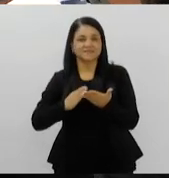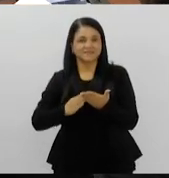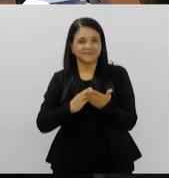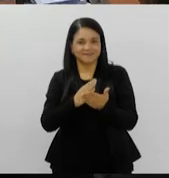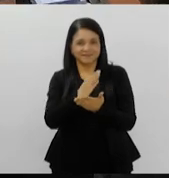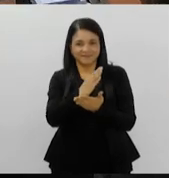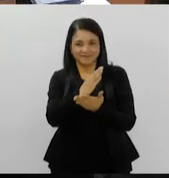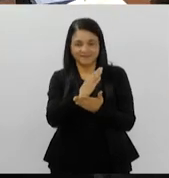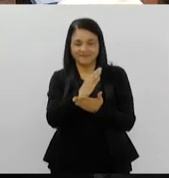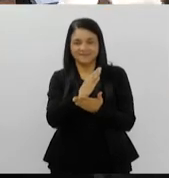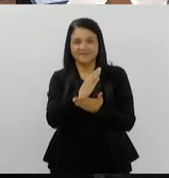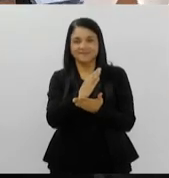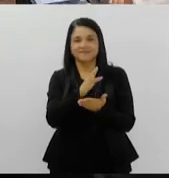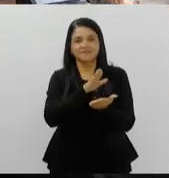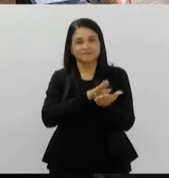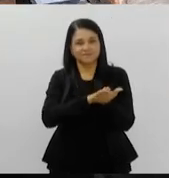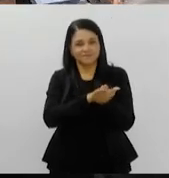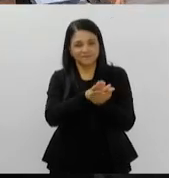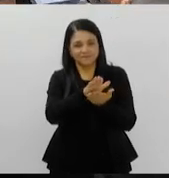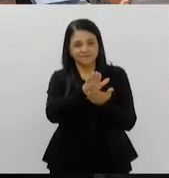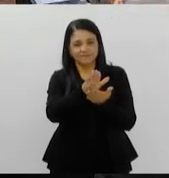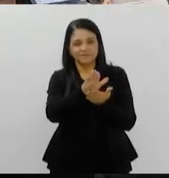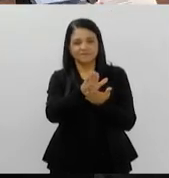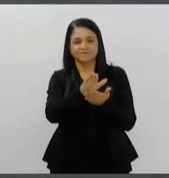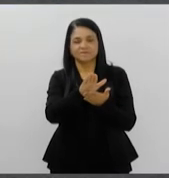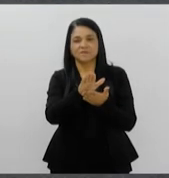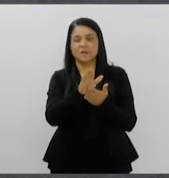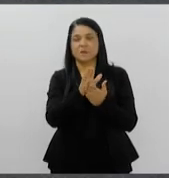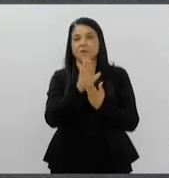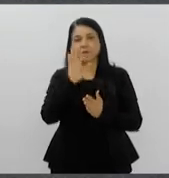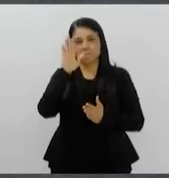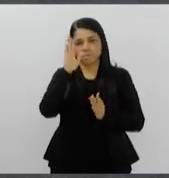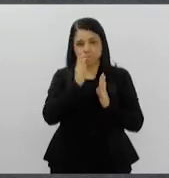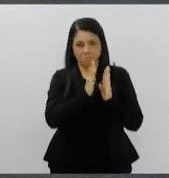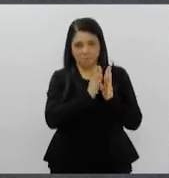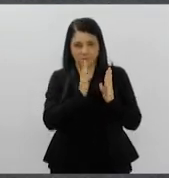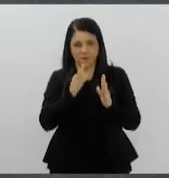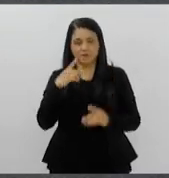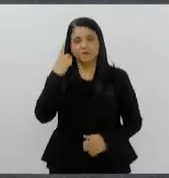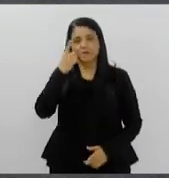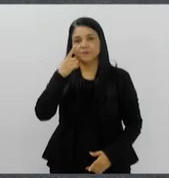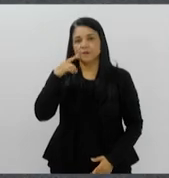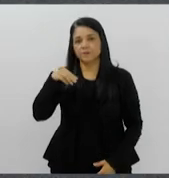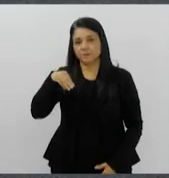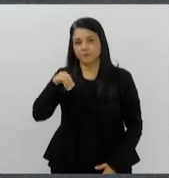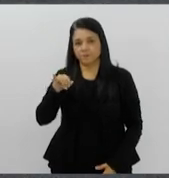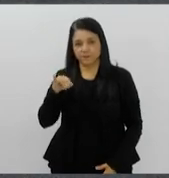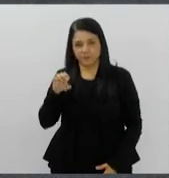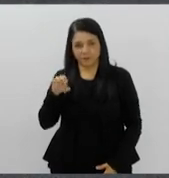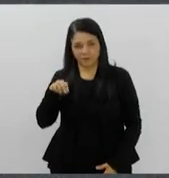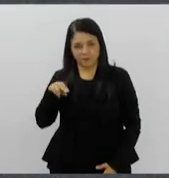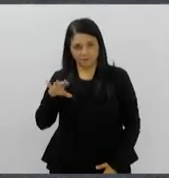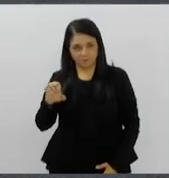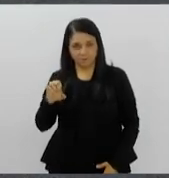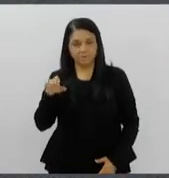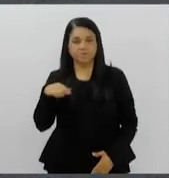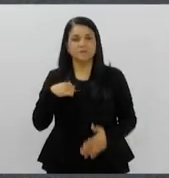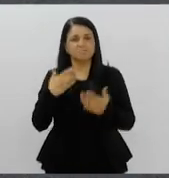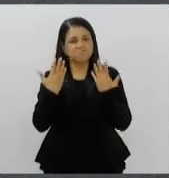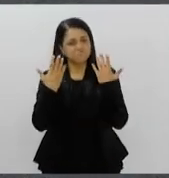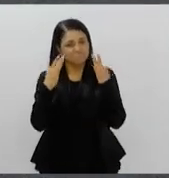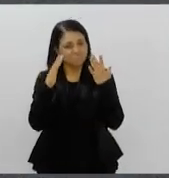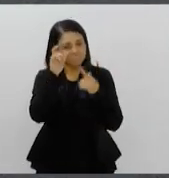estão. Aprovado, vai a promulgação. Pela ordem, deputado presidente. Deputado Minck, por gentileza. Primeiro, saudando Vossa Excelência,